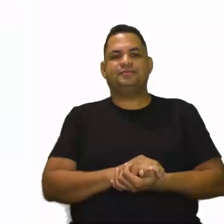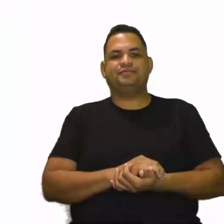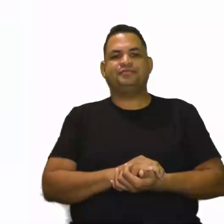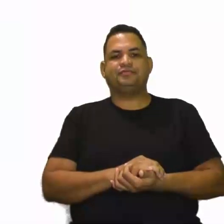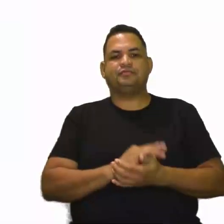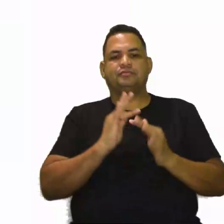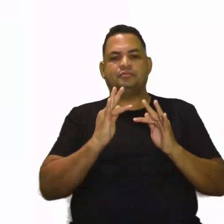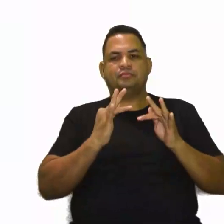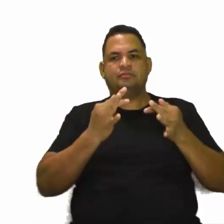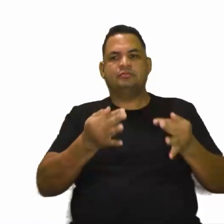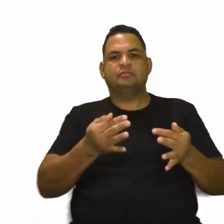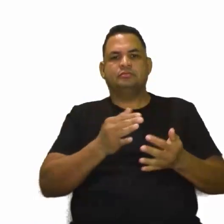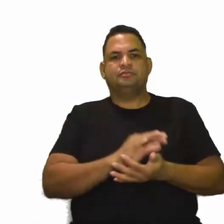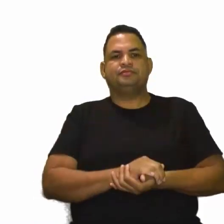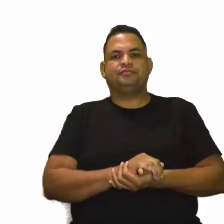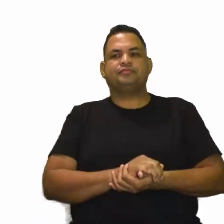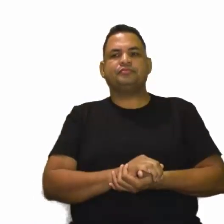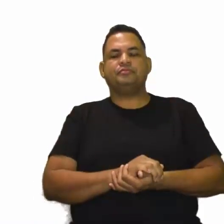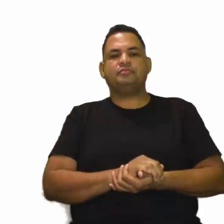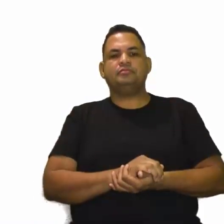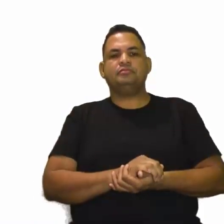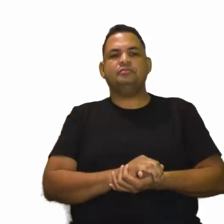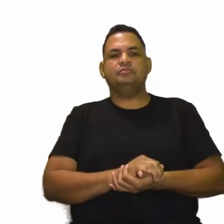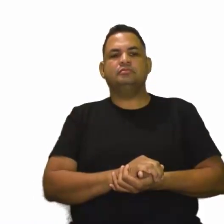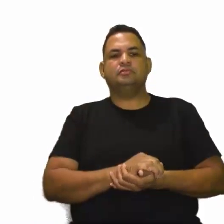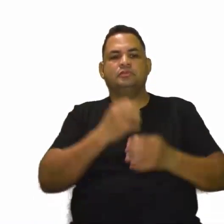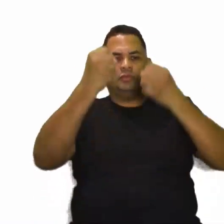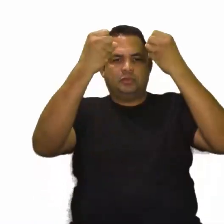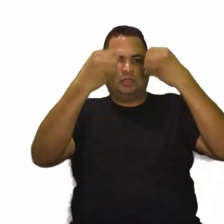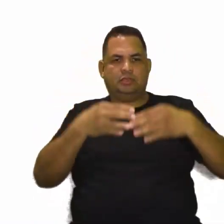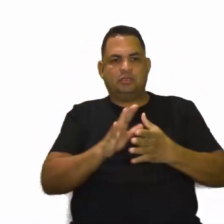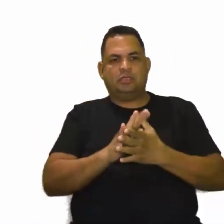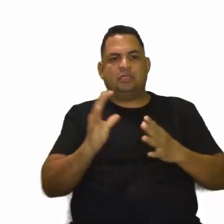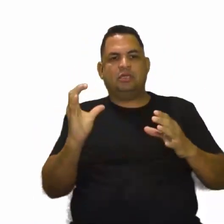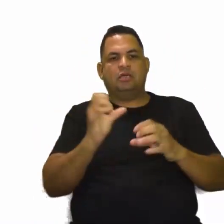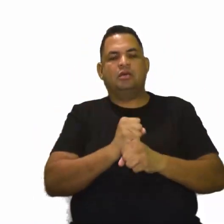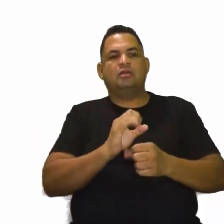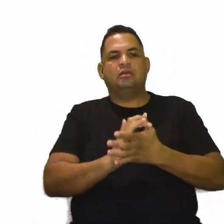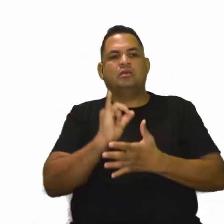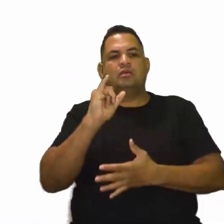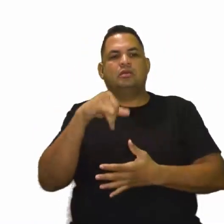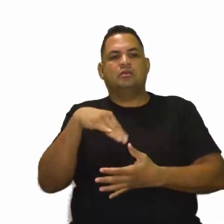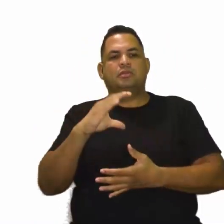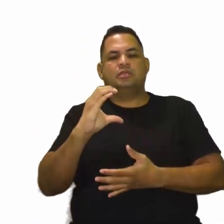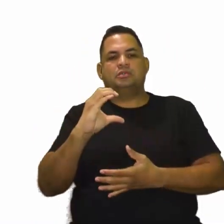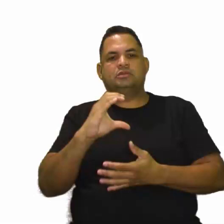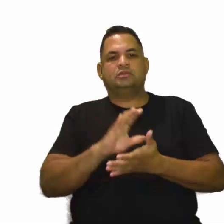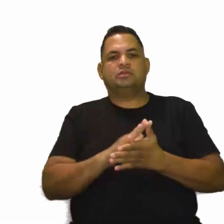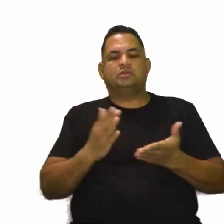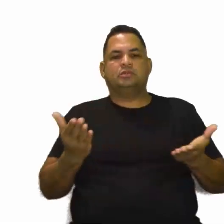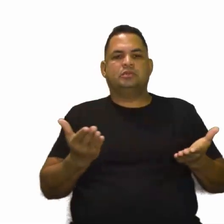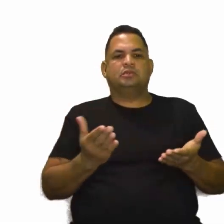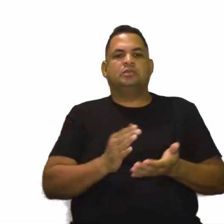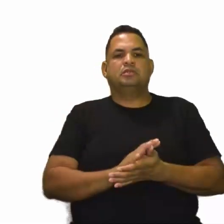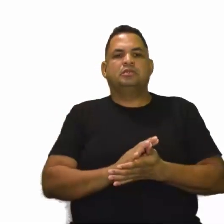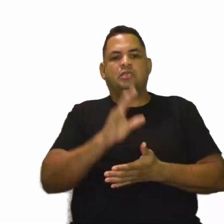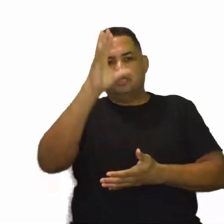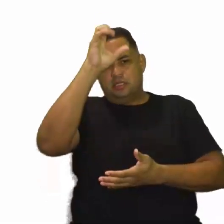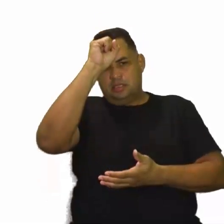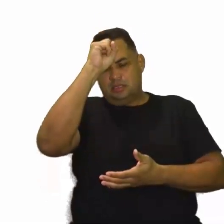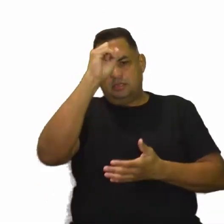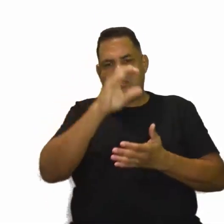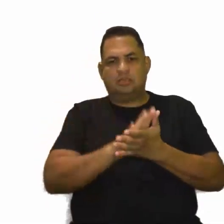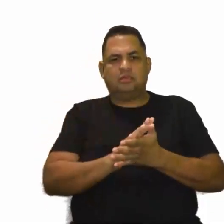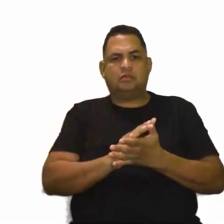aí, para fechar, abordamos o cálculo do índice de massa corporal, né? Aprendemos